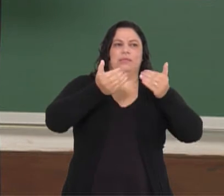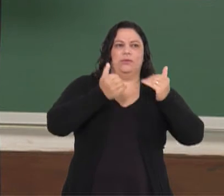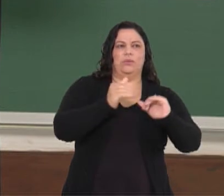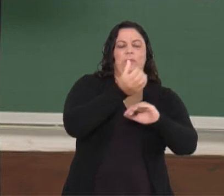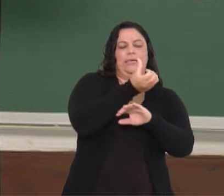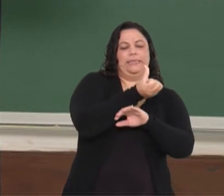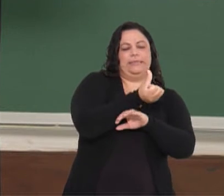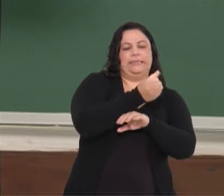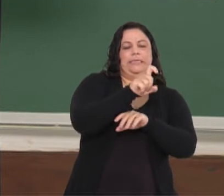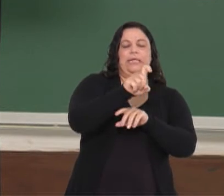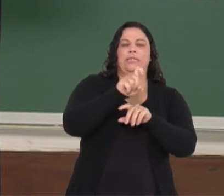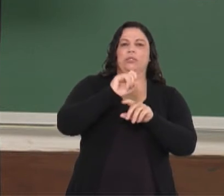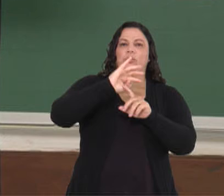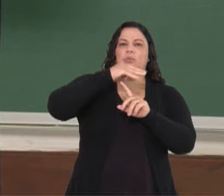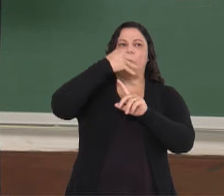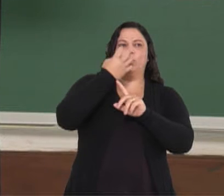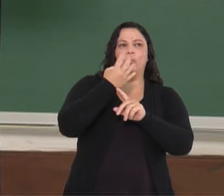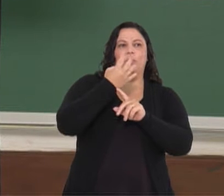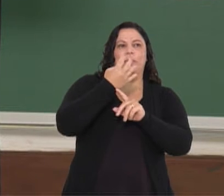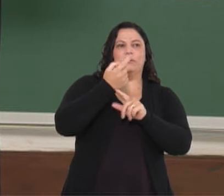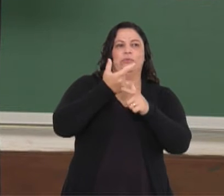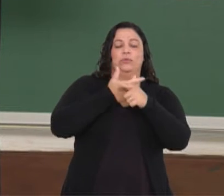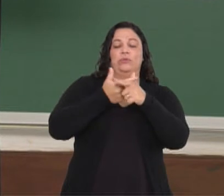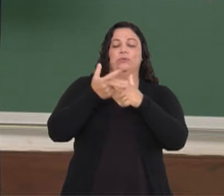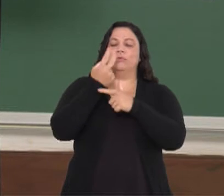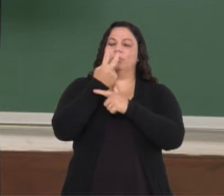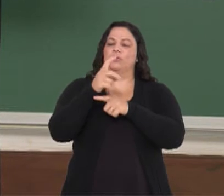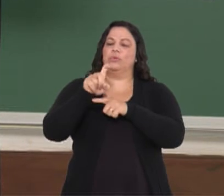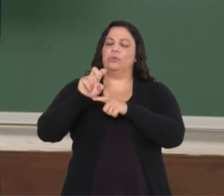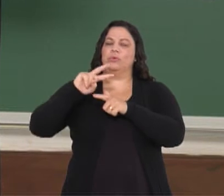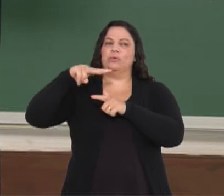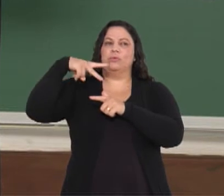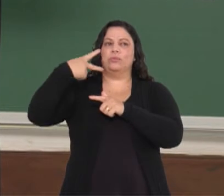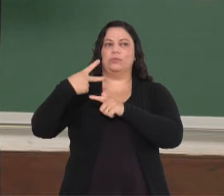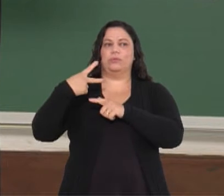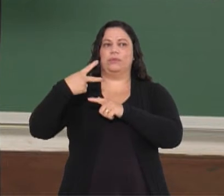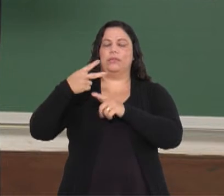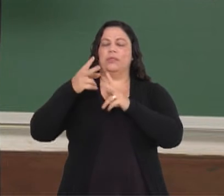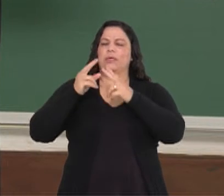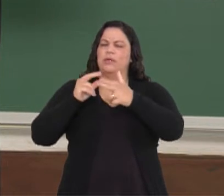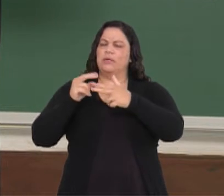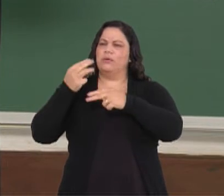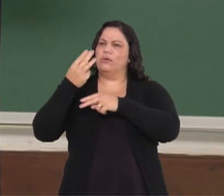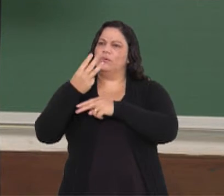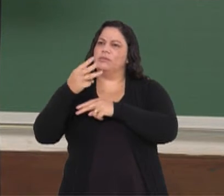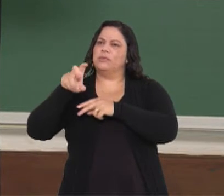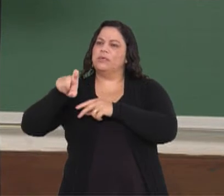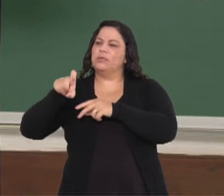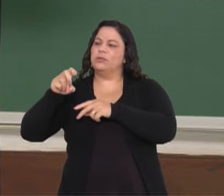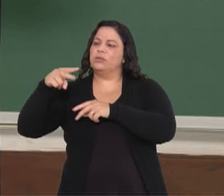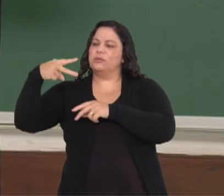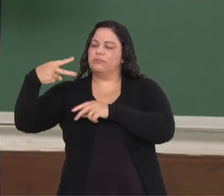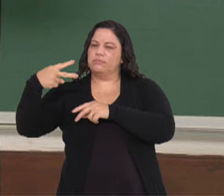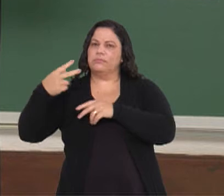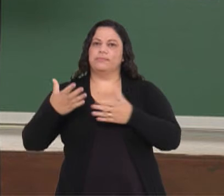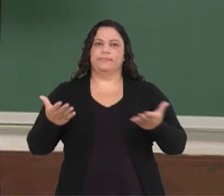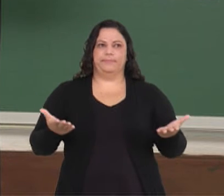3x². 6 dividido por 2, 3, x² por x². Então, nosso primeiro termo vai ser